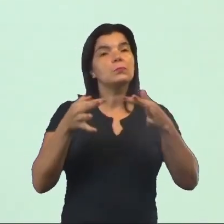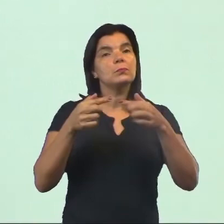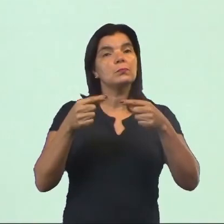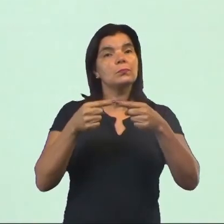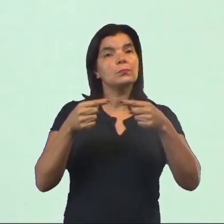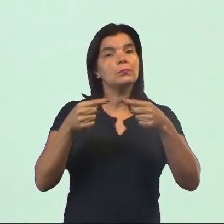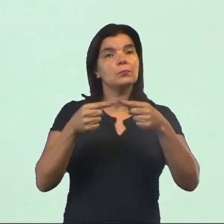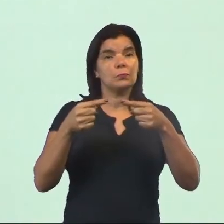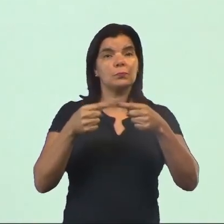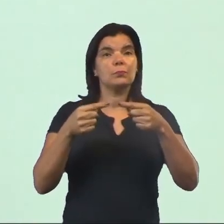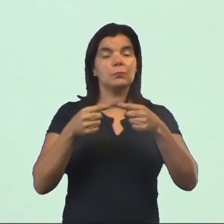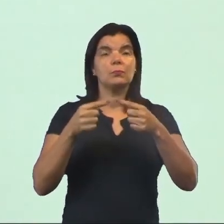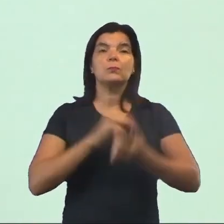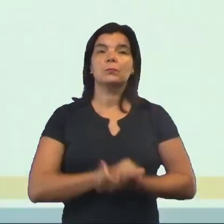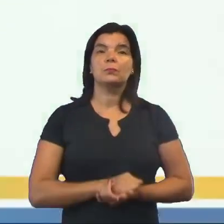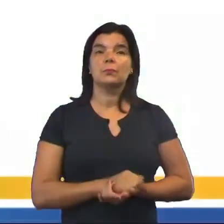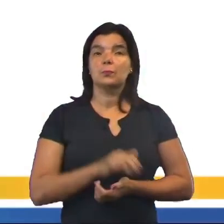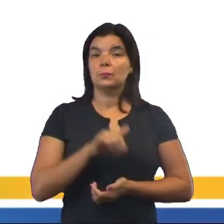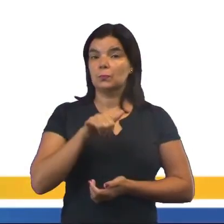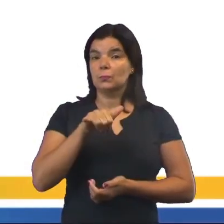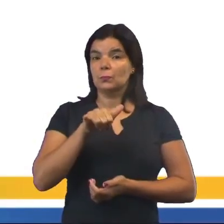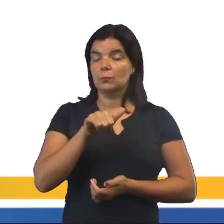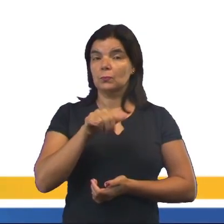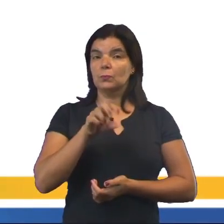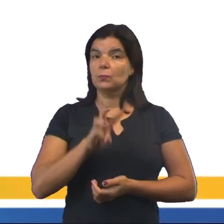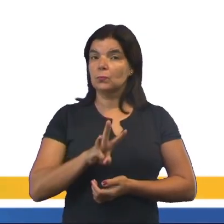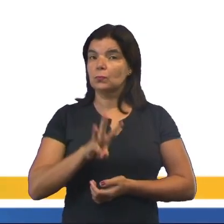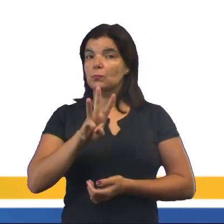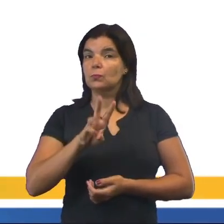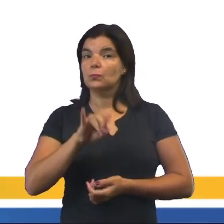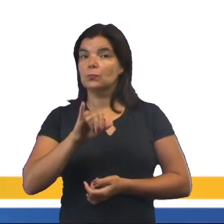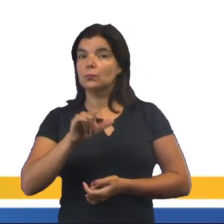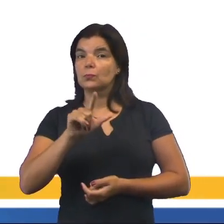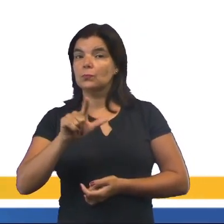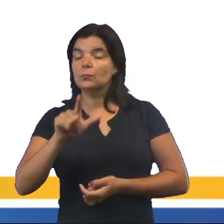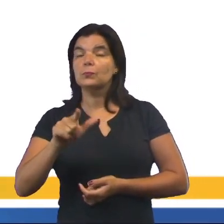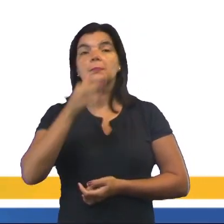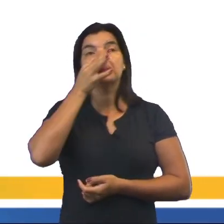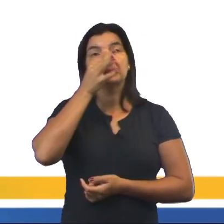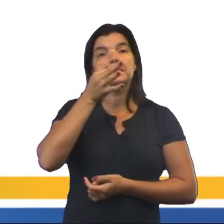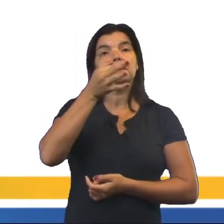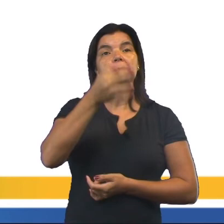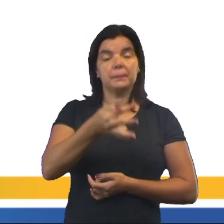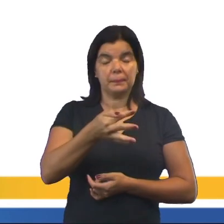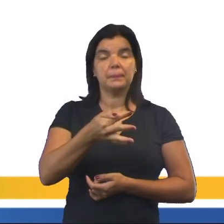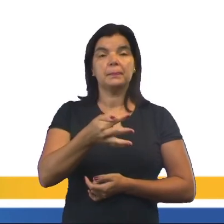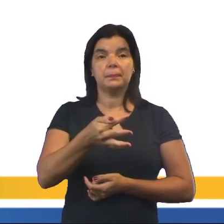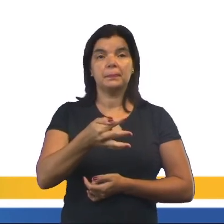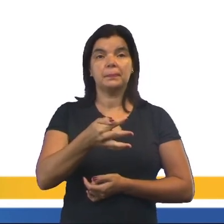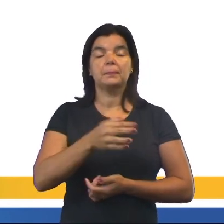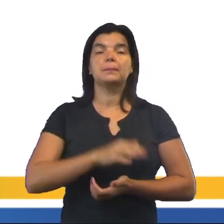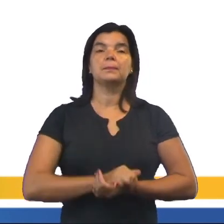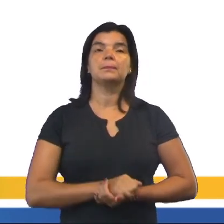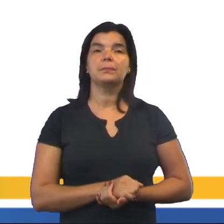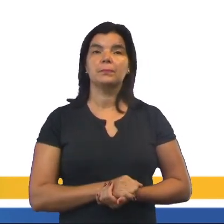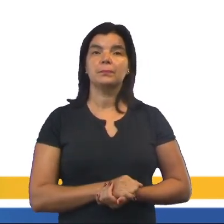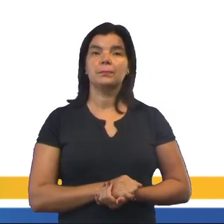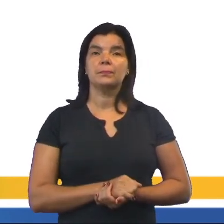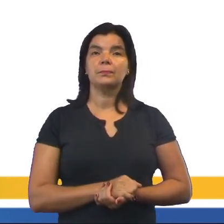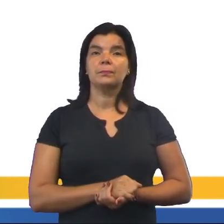do will, que é um auxiliar do tempo verbal futuro, que nos dá a dica de que é algo que irá